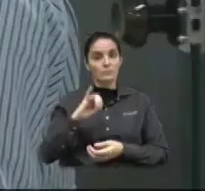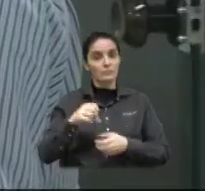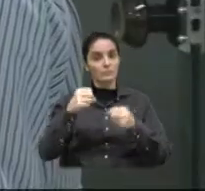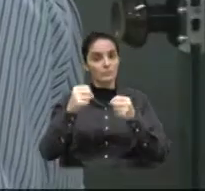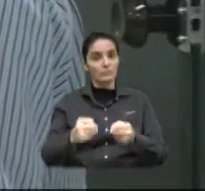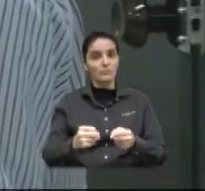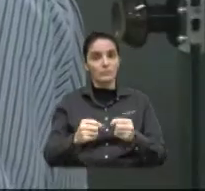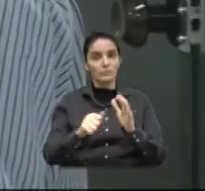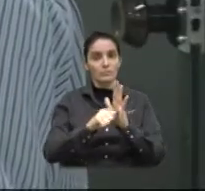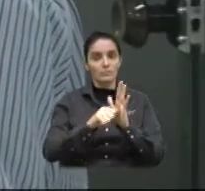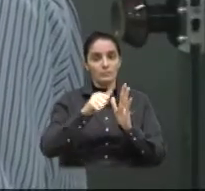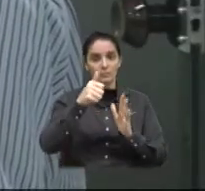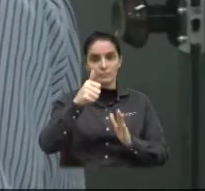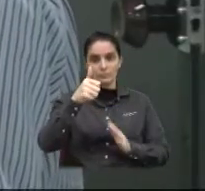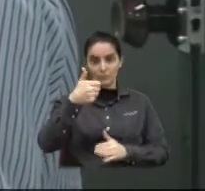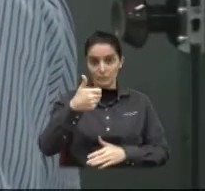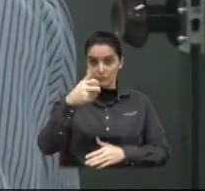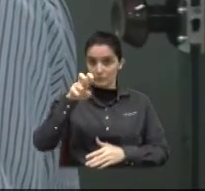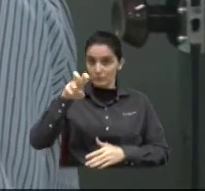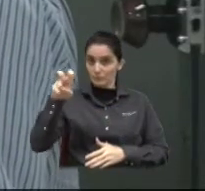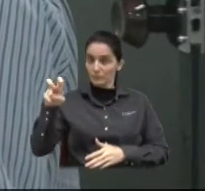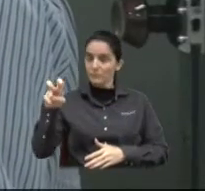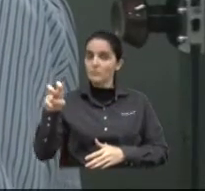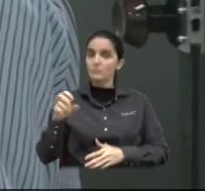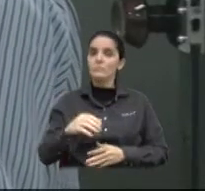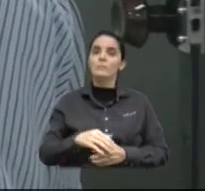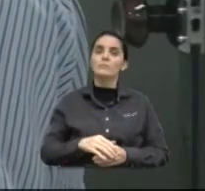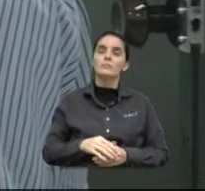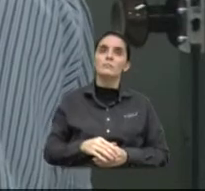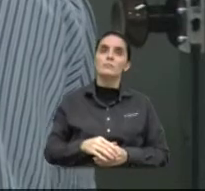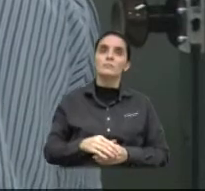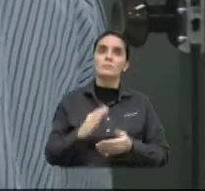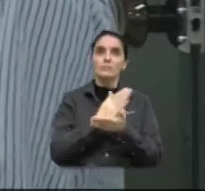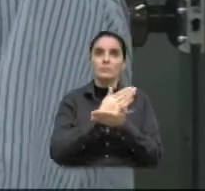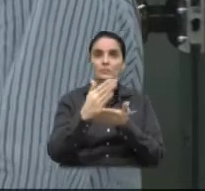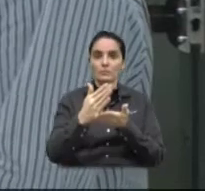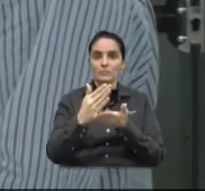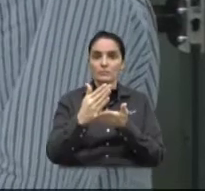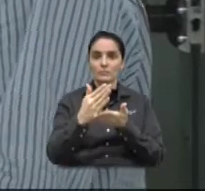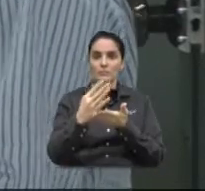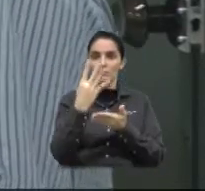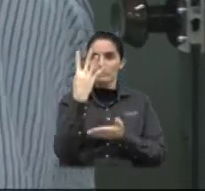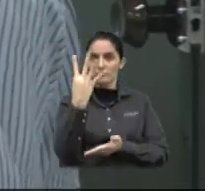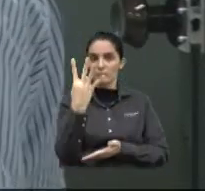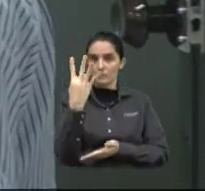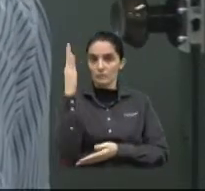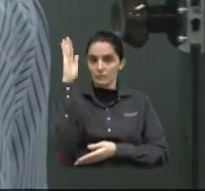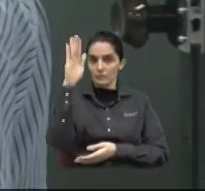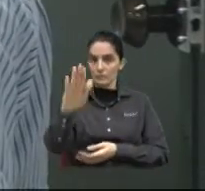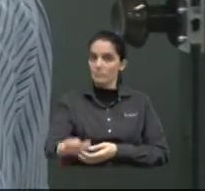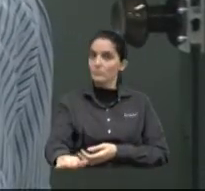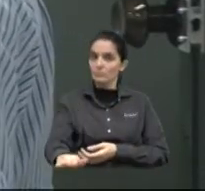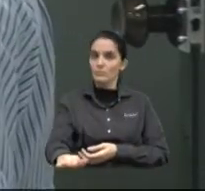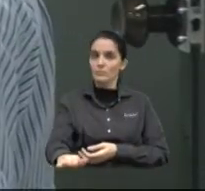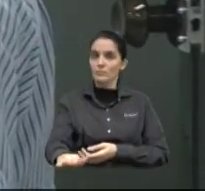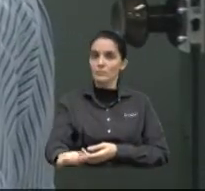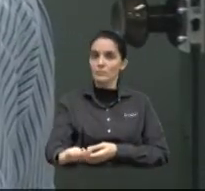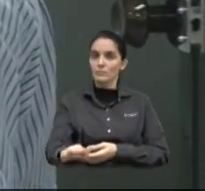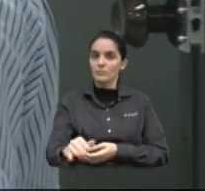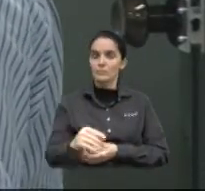artigo 155 passando estabelecer o início das tensões às quatro da tarde e não mais às seis da